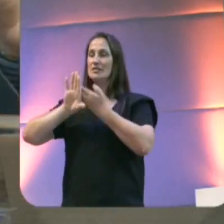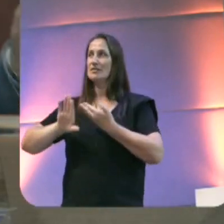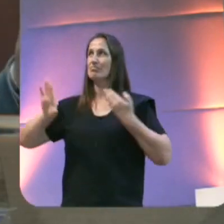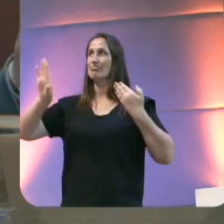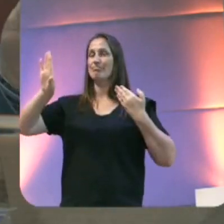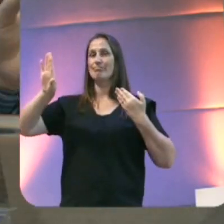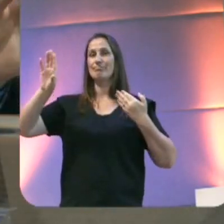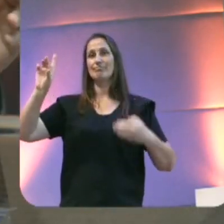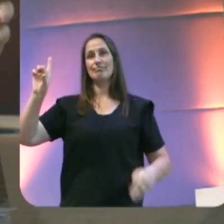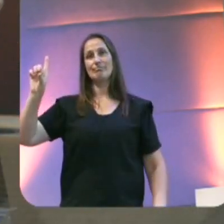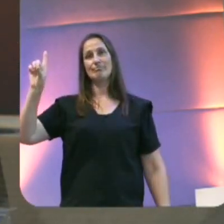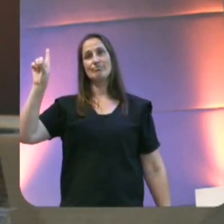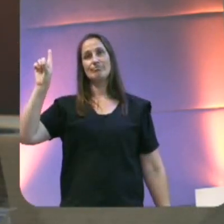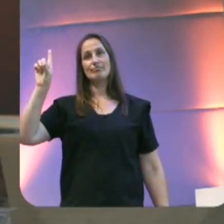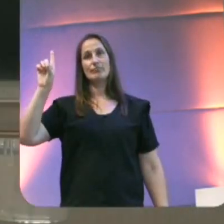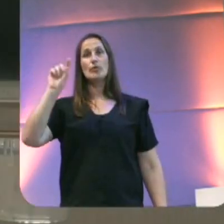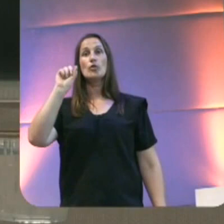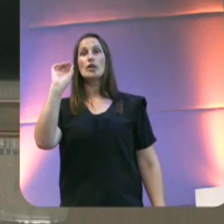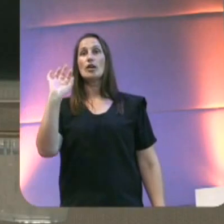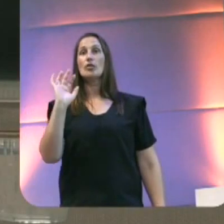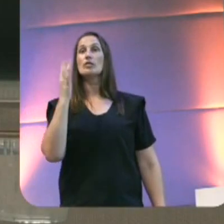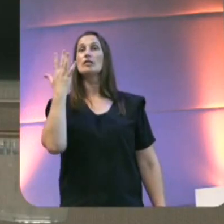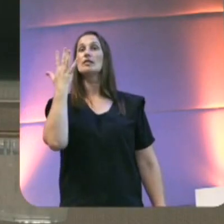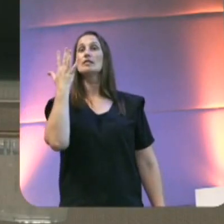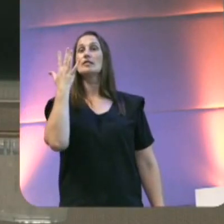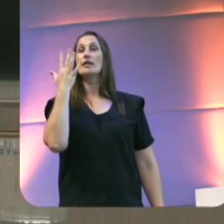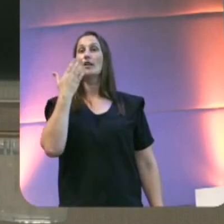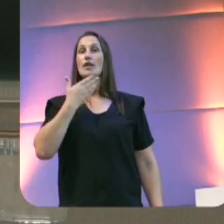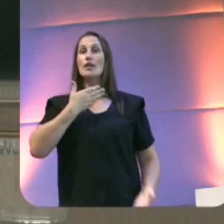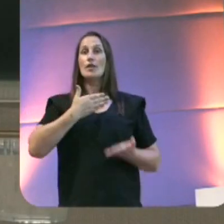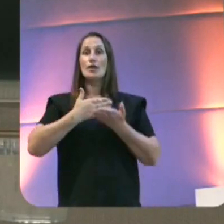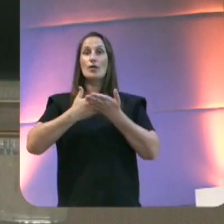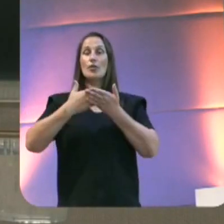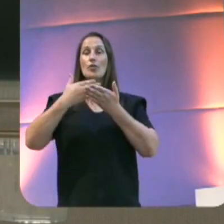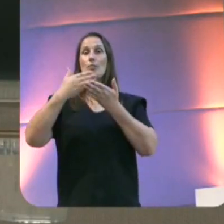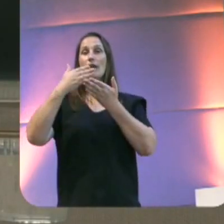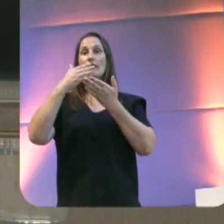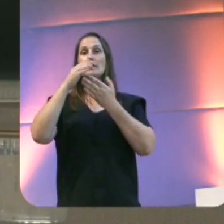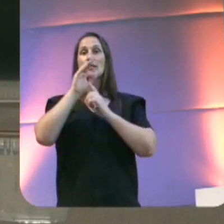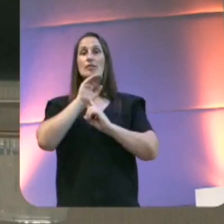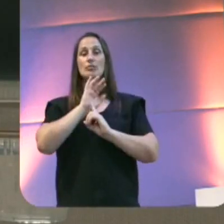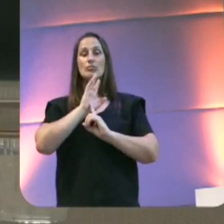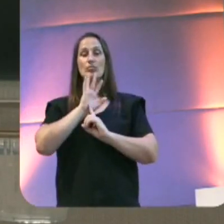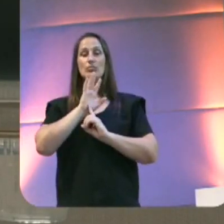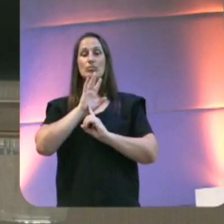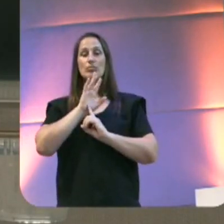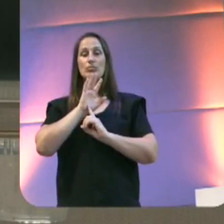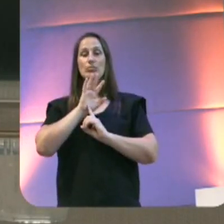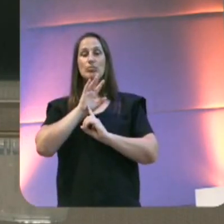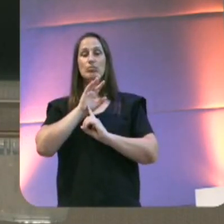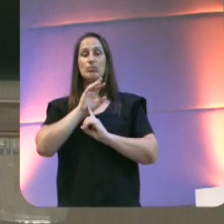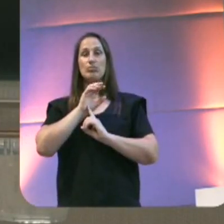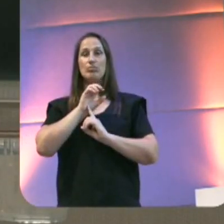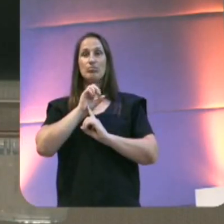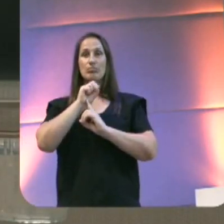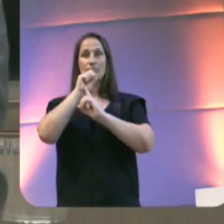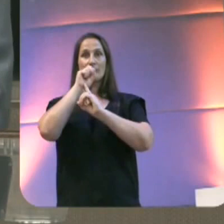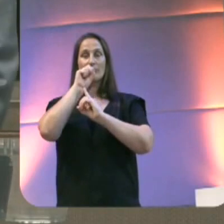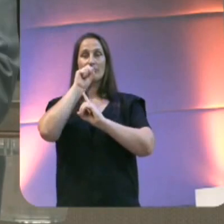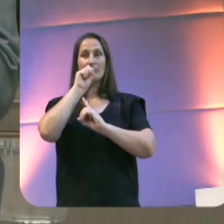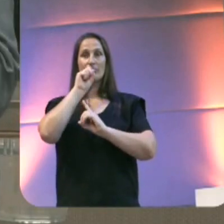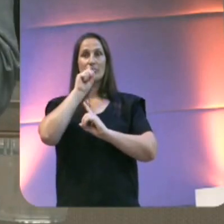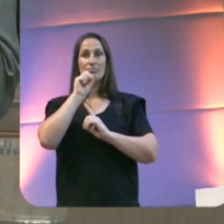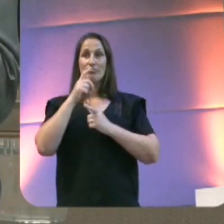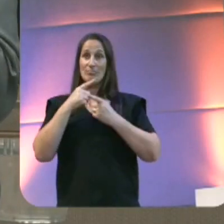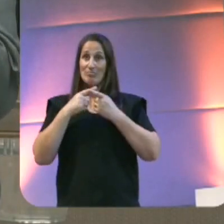E aí o que vai acontecer é que a nossa luz começa a se apagar por falta do óleo do Espírito Santo. Por quê?